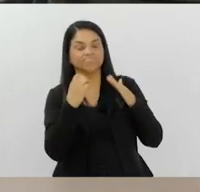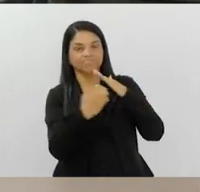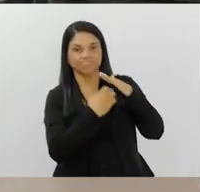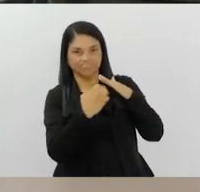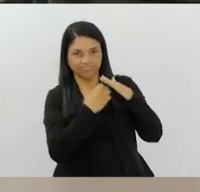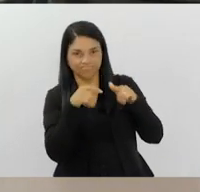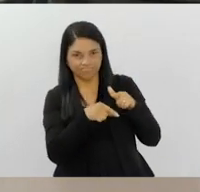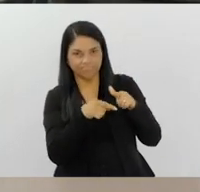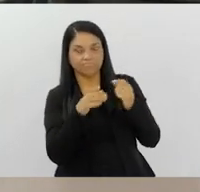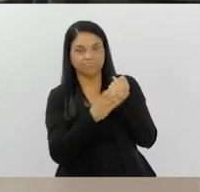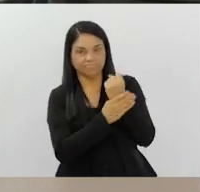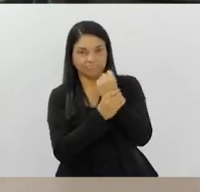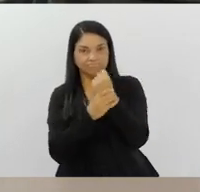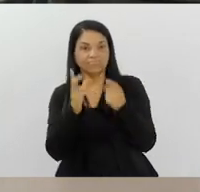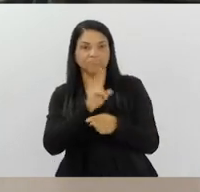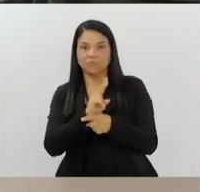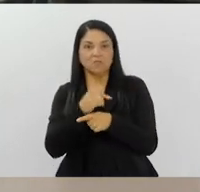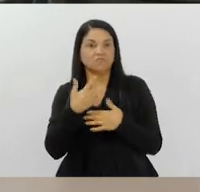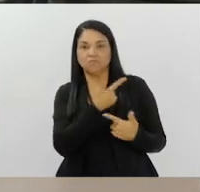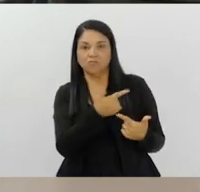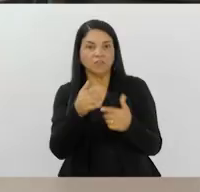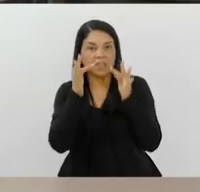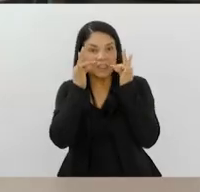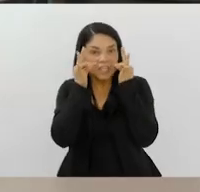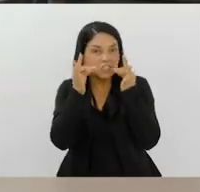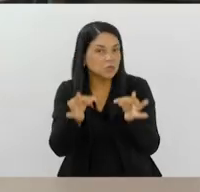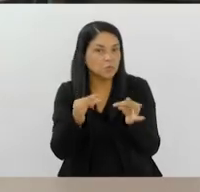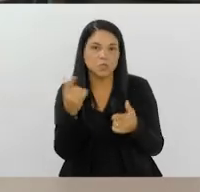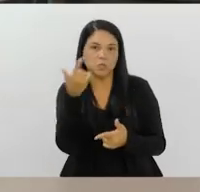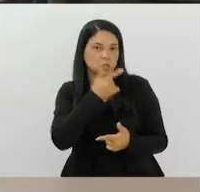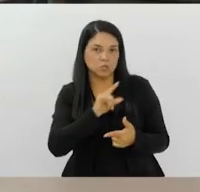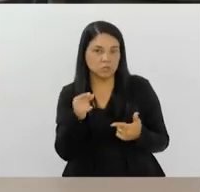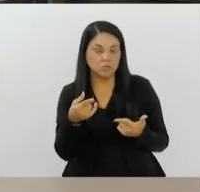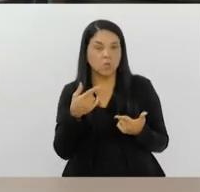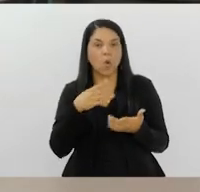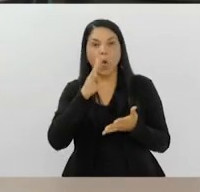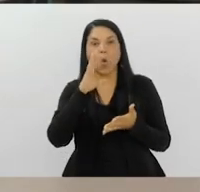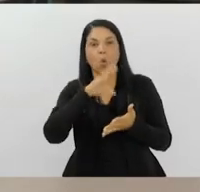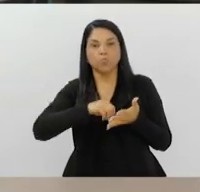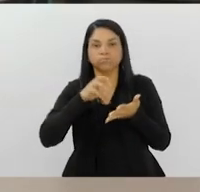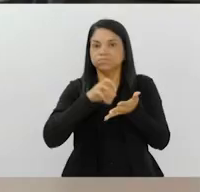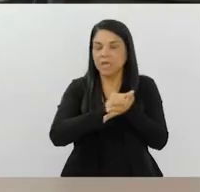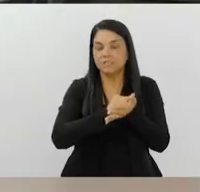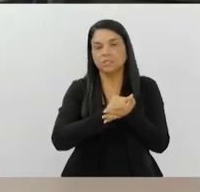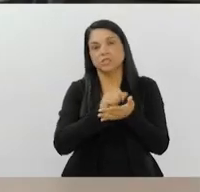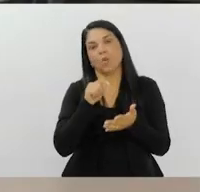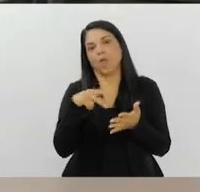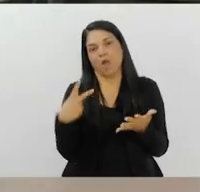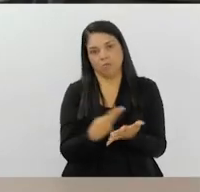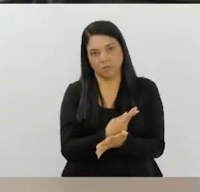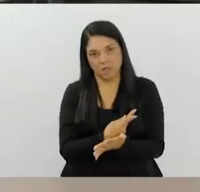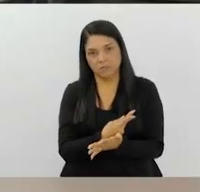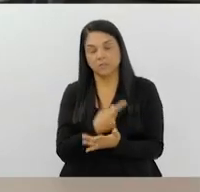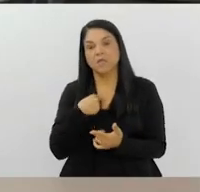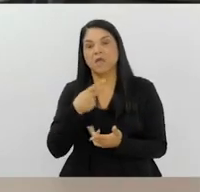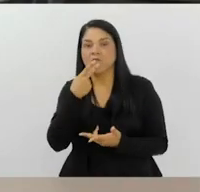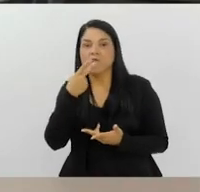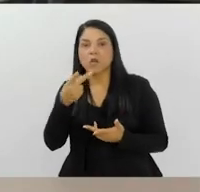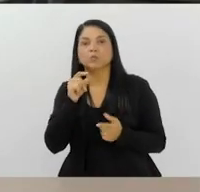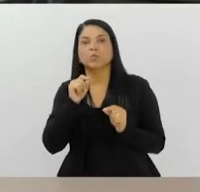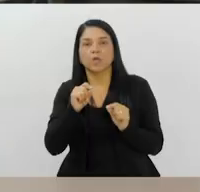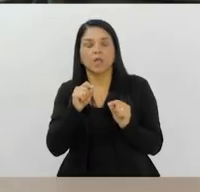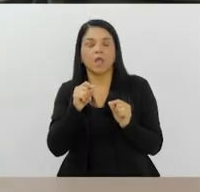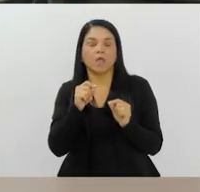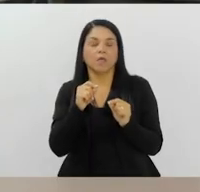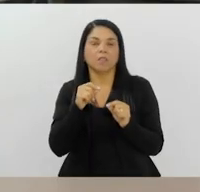nem sempre eu vou conseguir ter testemunha Nem sempre eu vou conseguir eh documentar o que tá acontecendo e queç falar que eu tô passando de fato danas